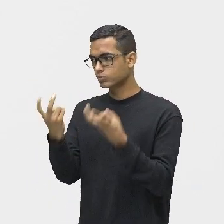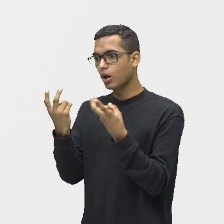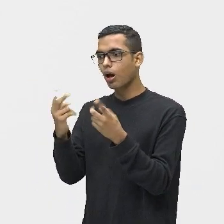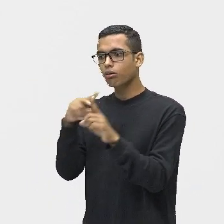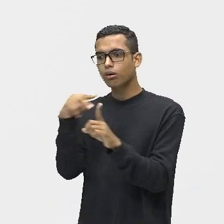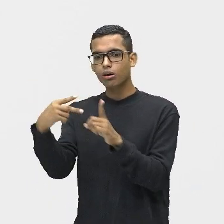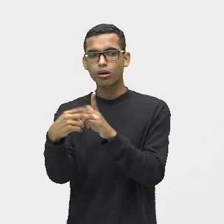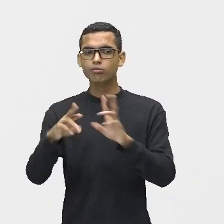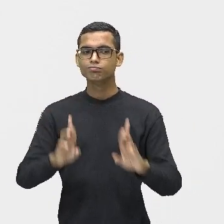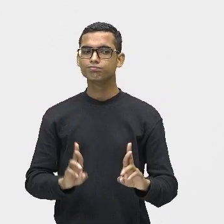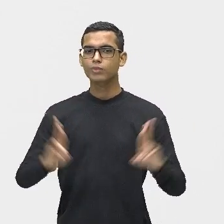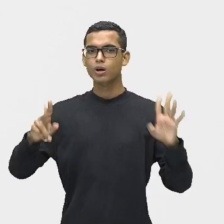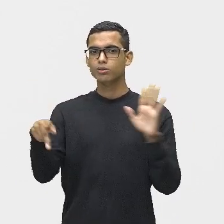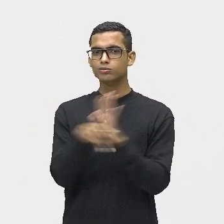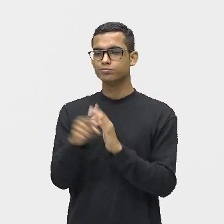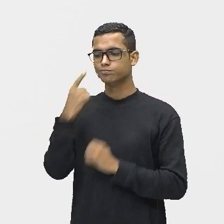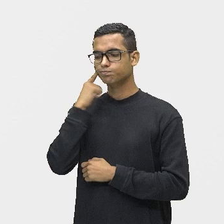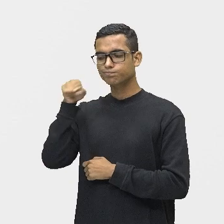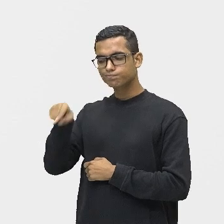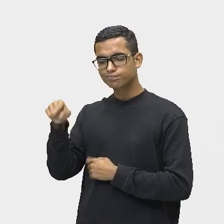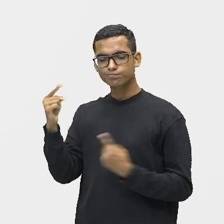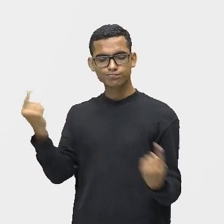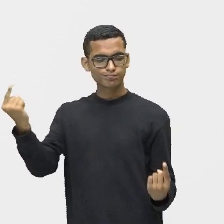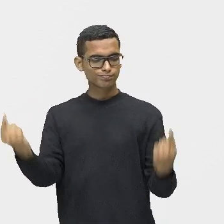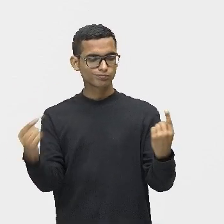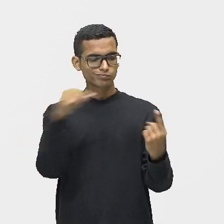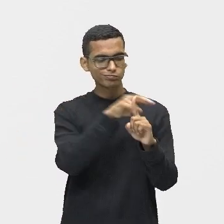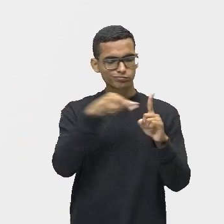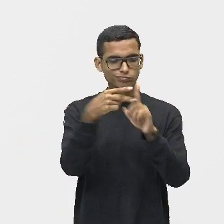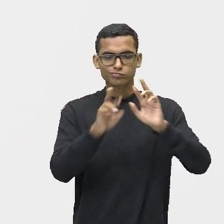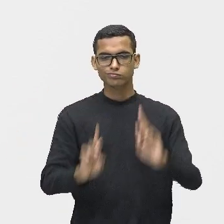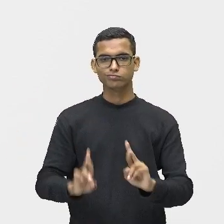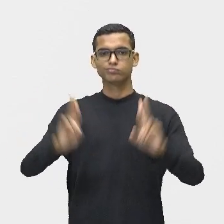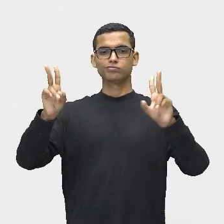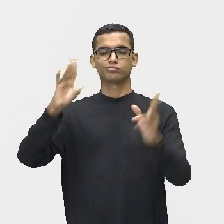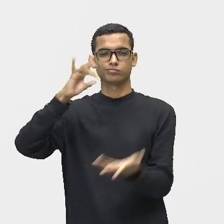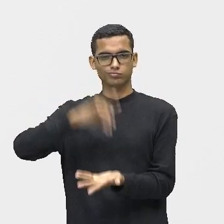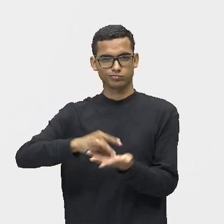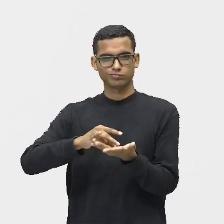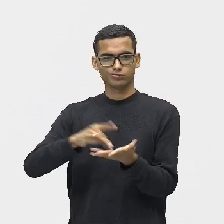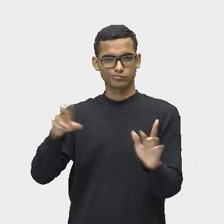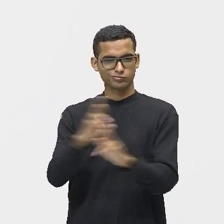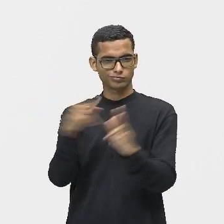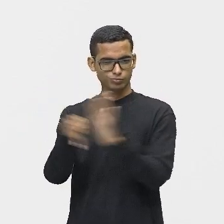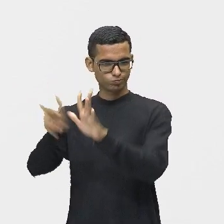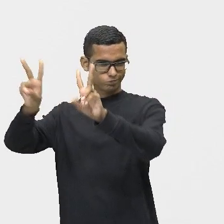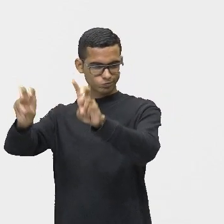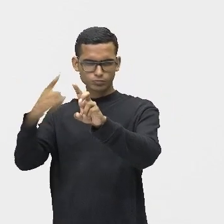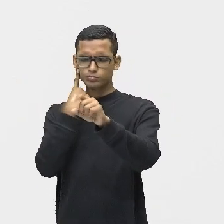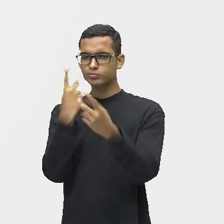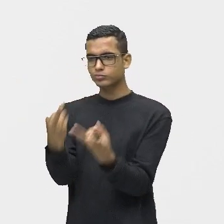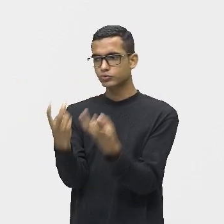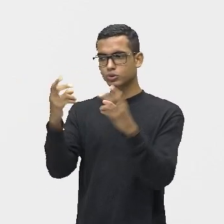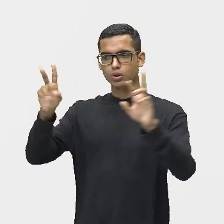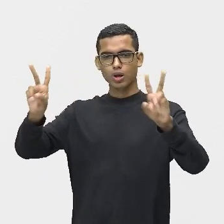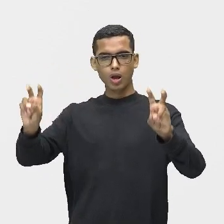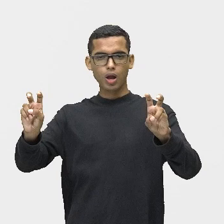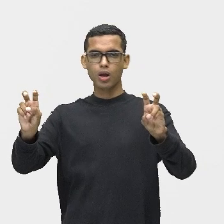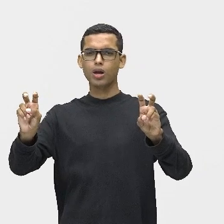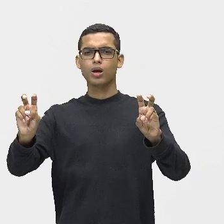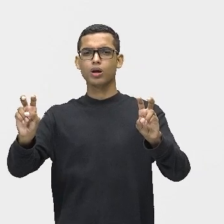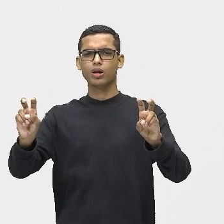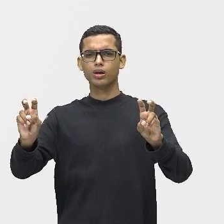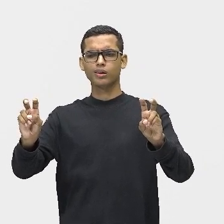olhar diferente, um ponto de vista diferente em relação ao tema. E observe que são temas diferentes, ou seja,